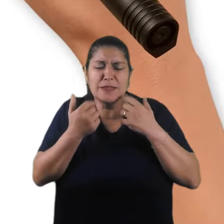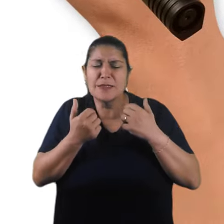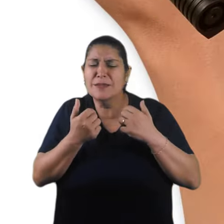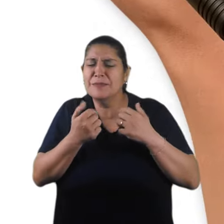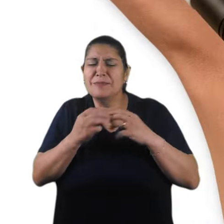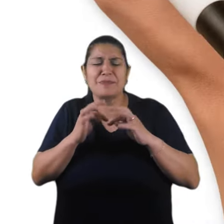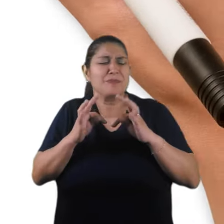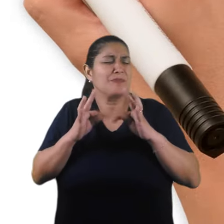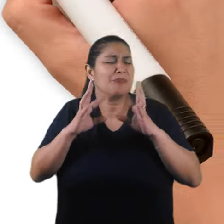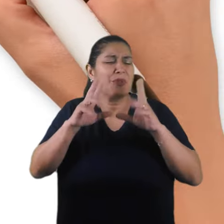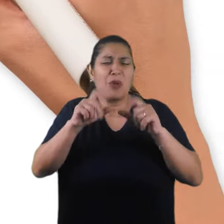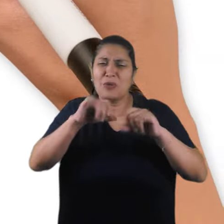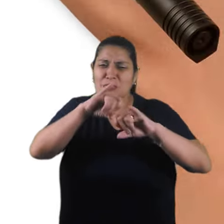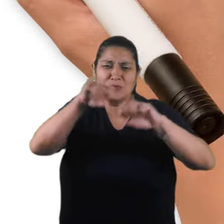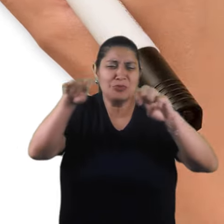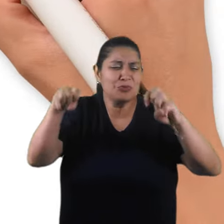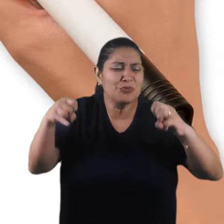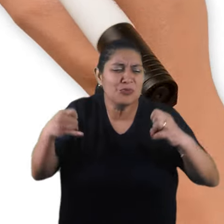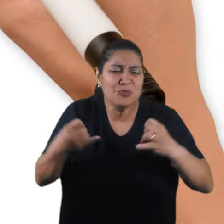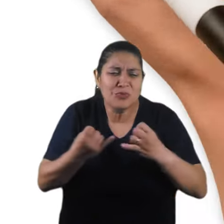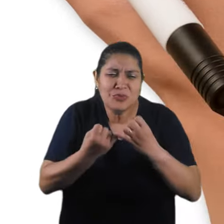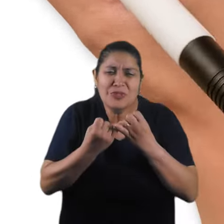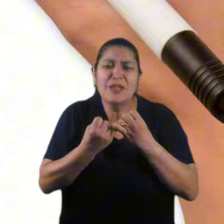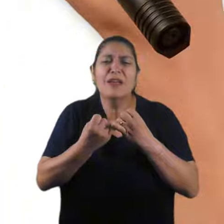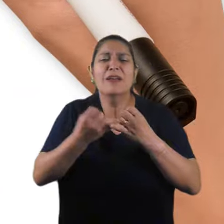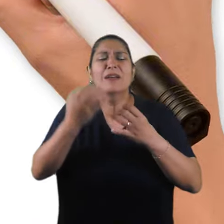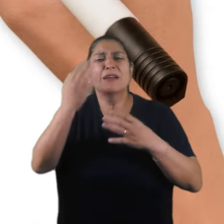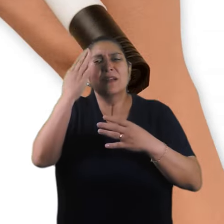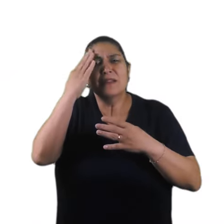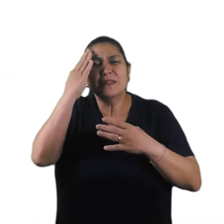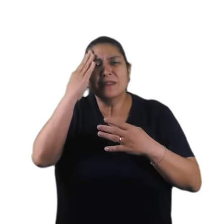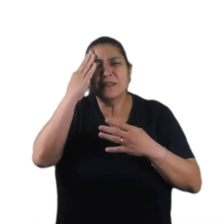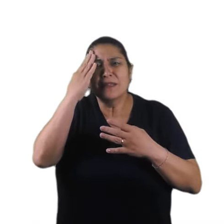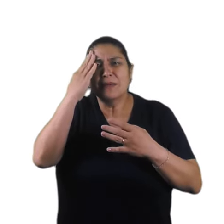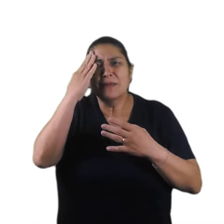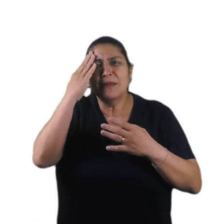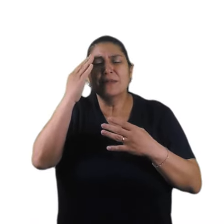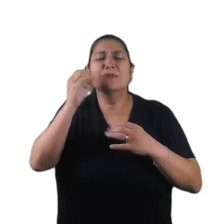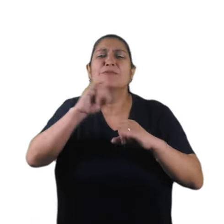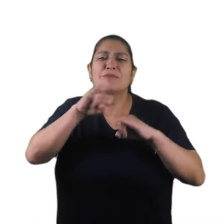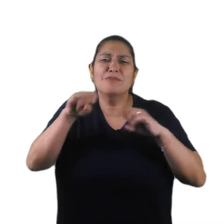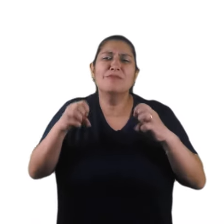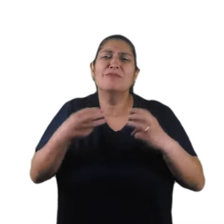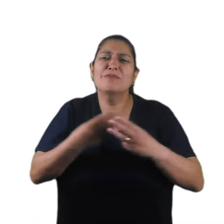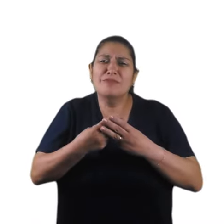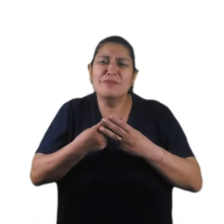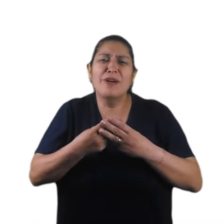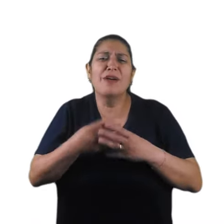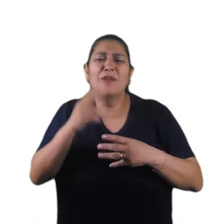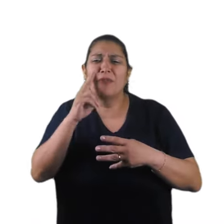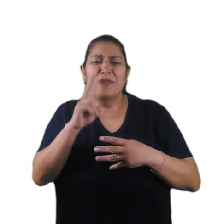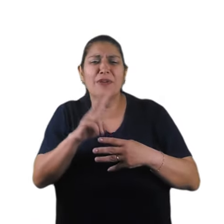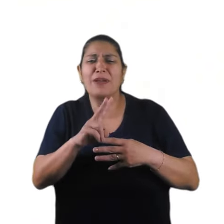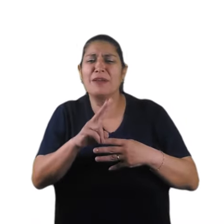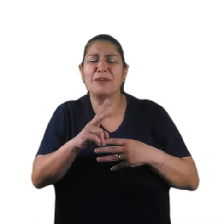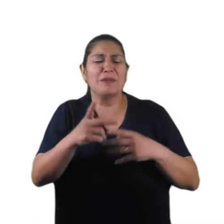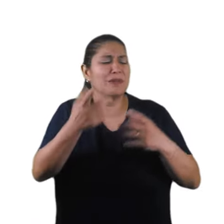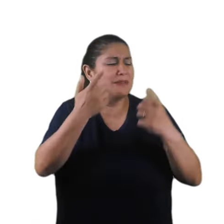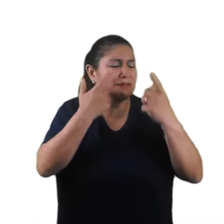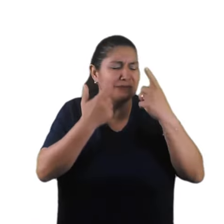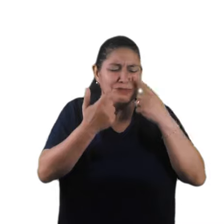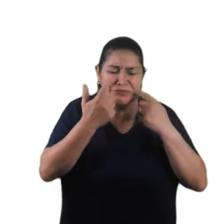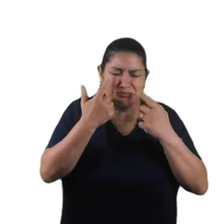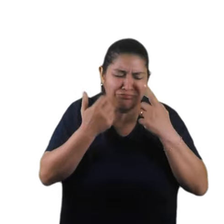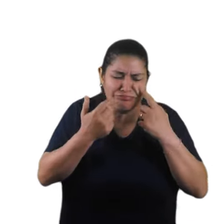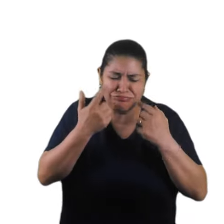muito. Assim também ficaram todos os judeus de todas as províncias daquele reino. Ouvia-se